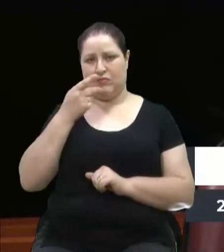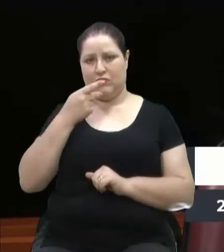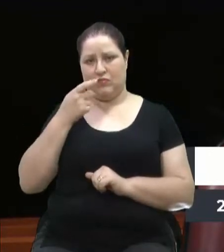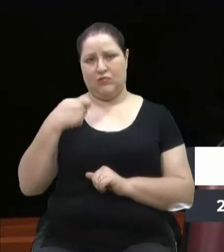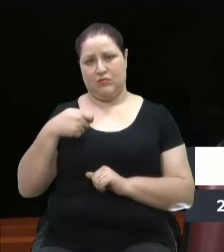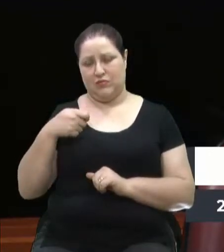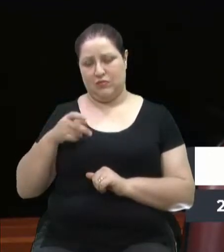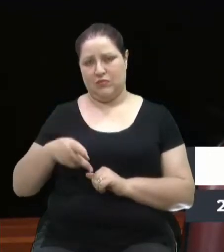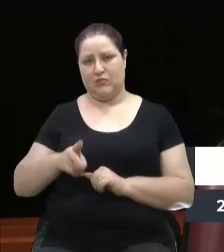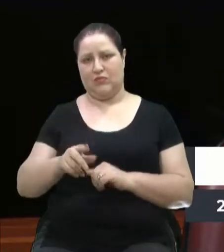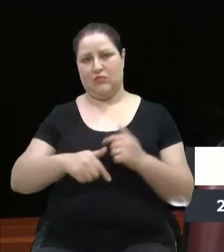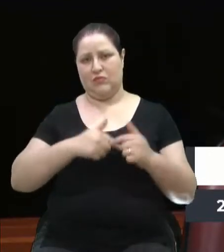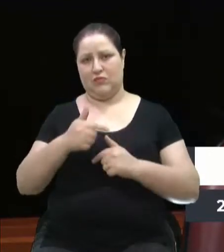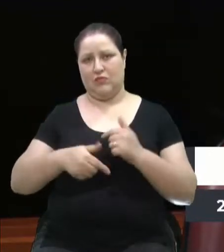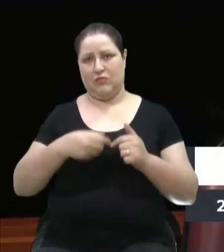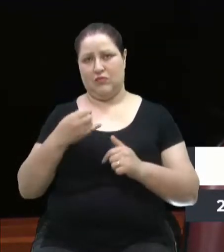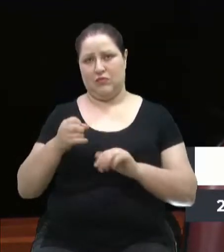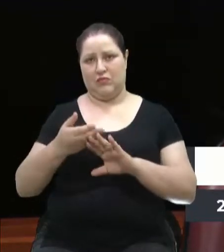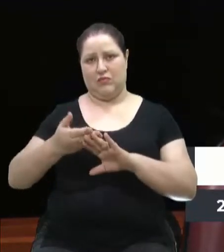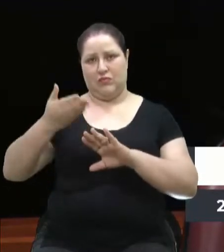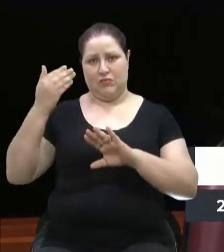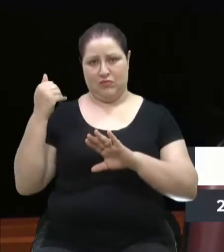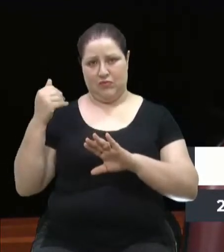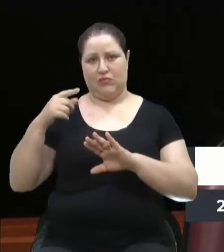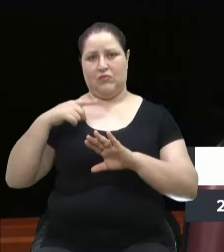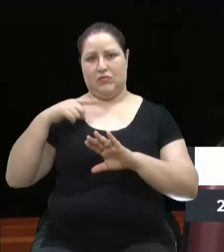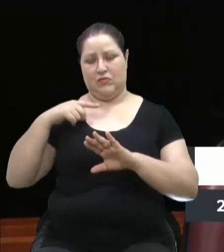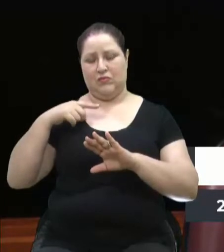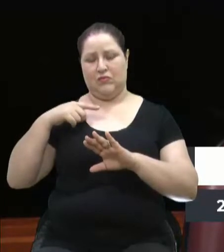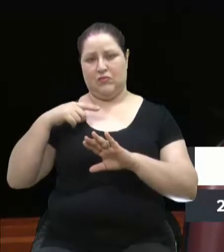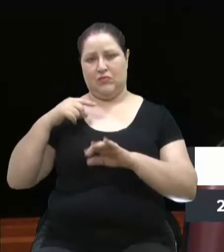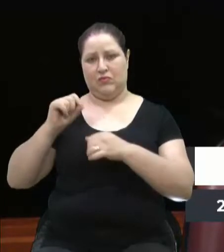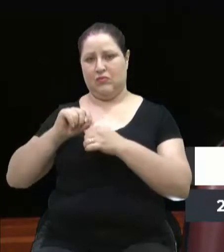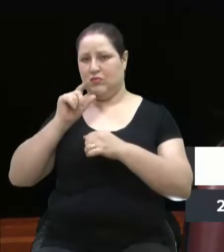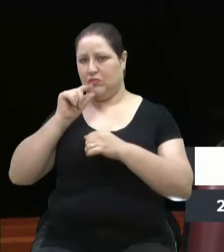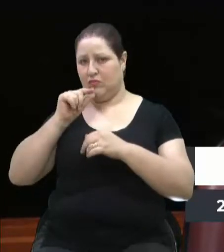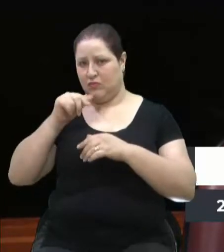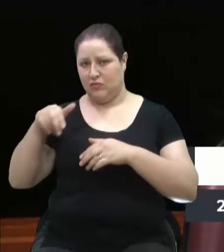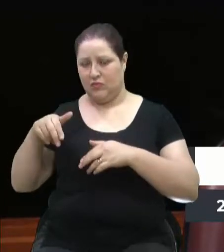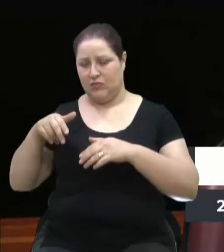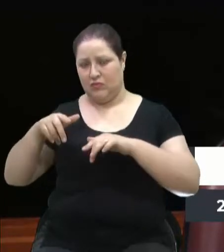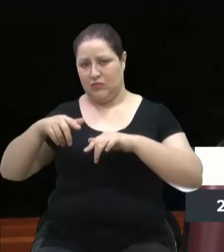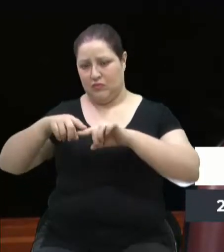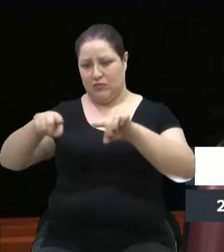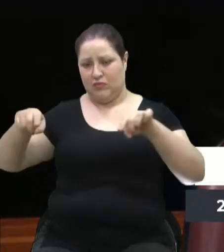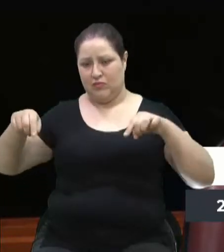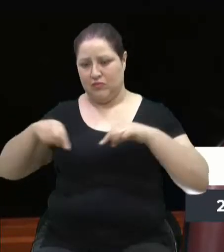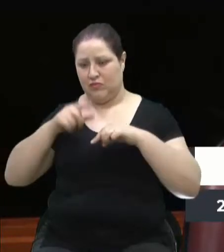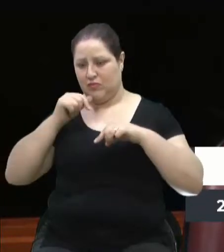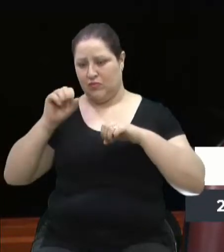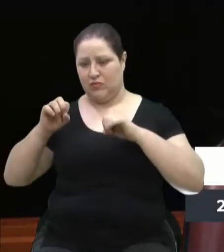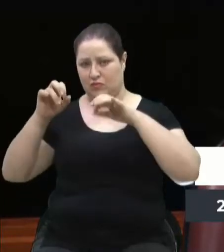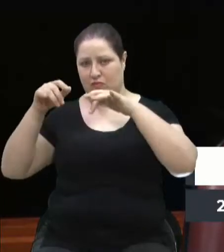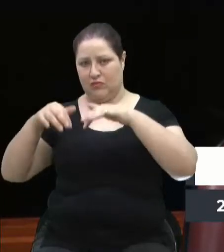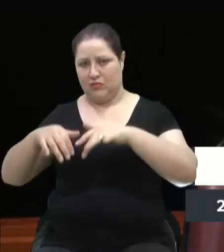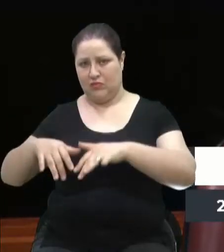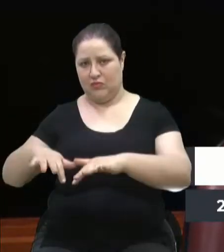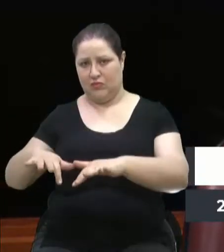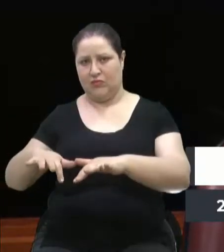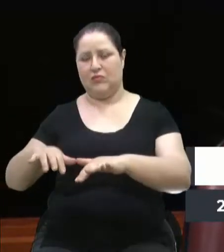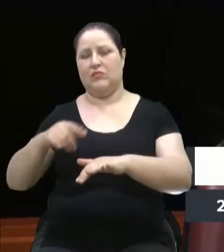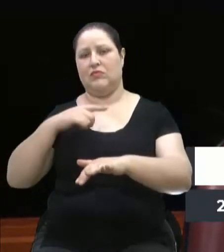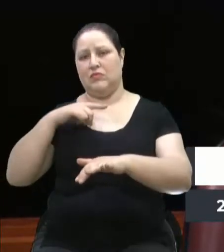continuação do trabalho. Se tem lá atrás, se foi feito o piscinão foi feito ainda com